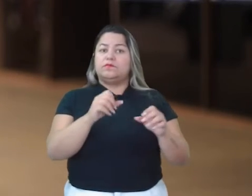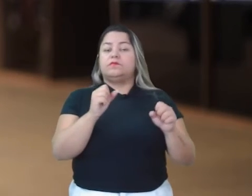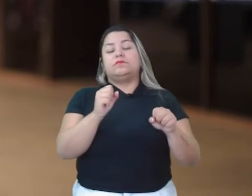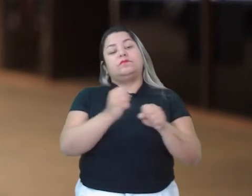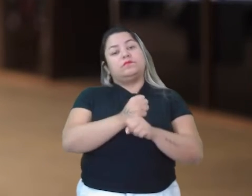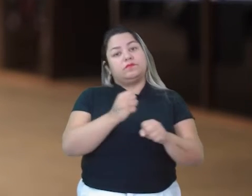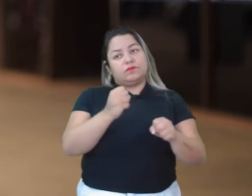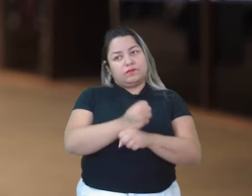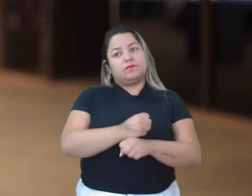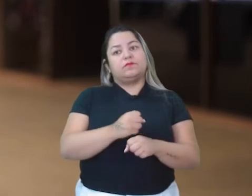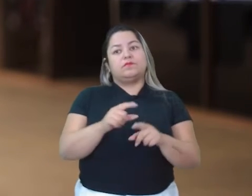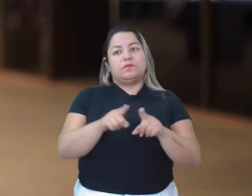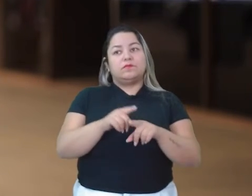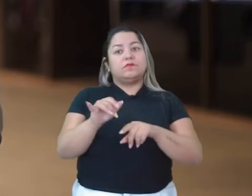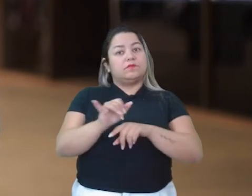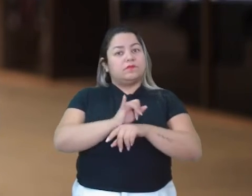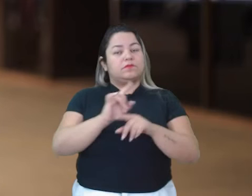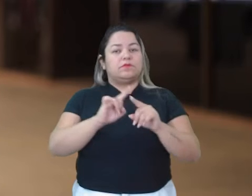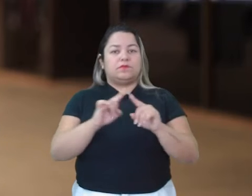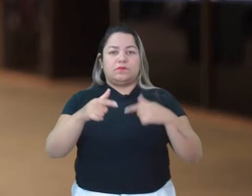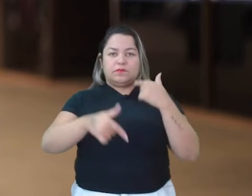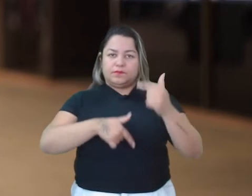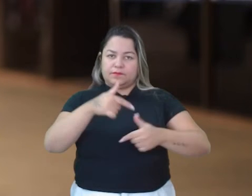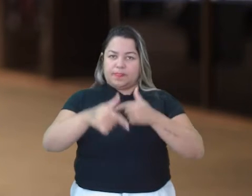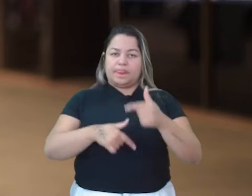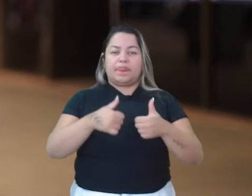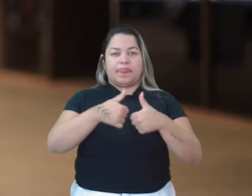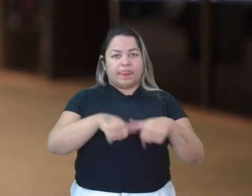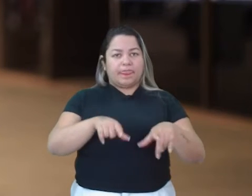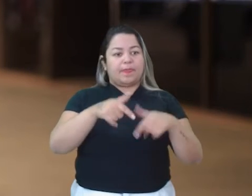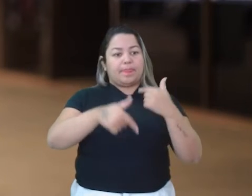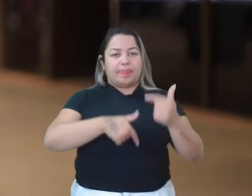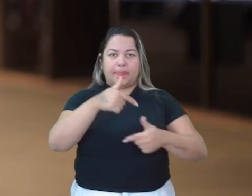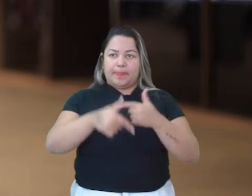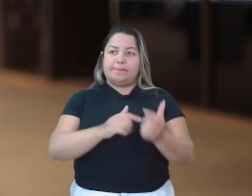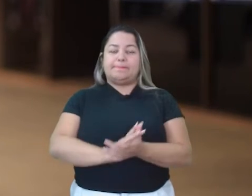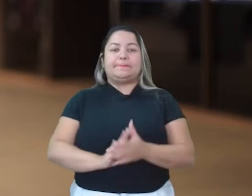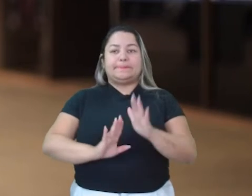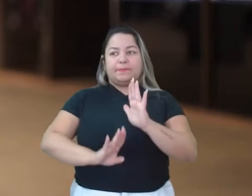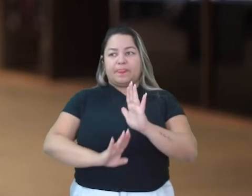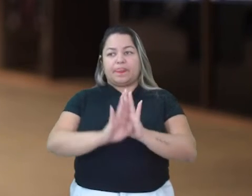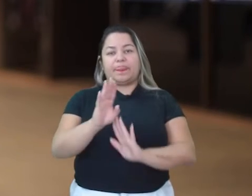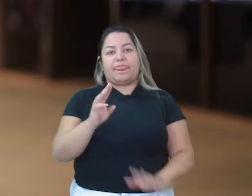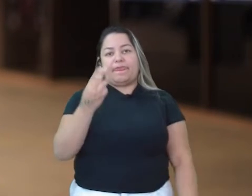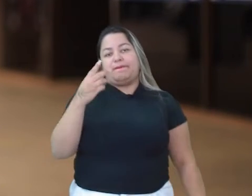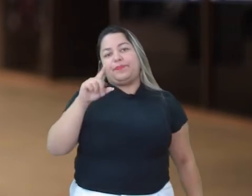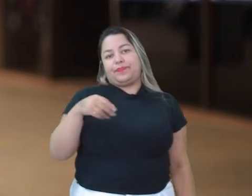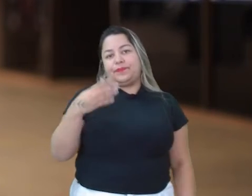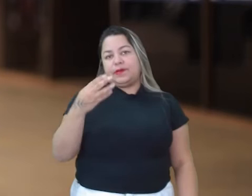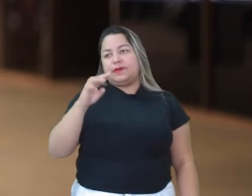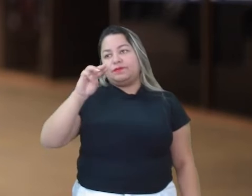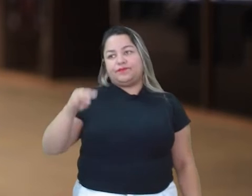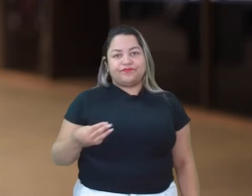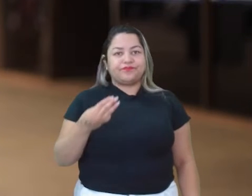dessa estatística. E não só a obra, mas também os trabalhadores que estão ali naquela construção. Esse crescimento do setor